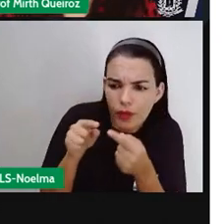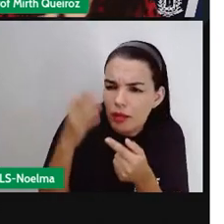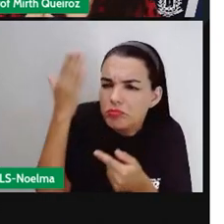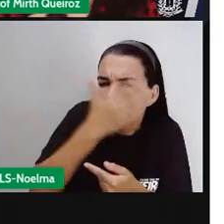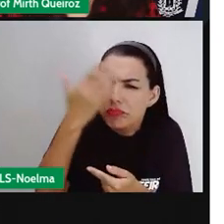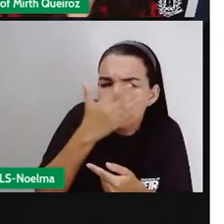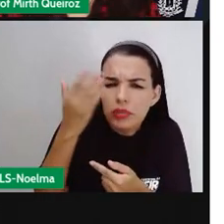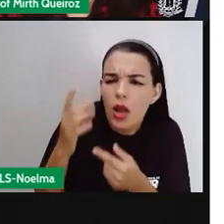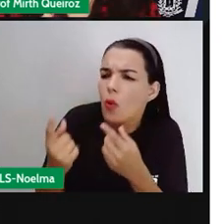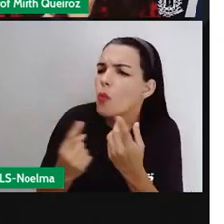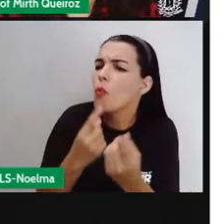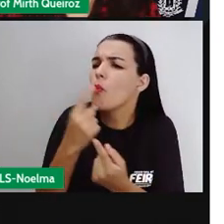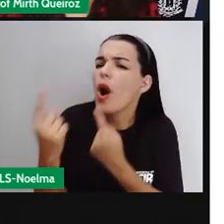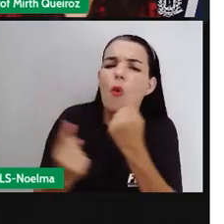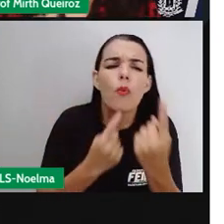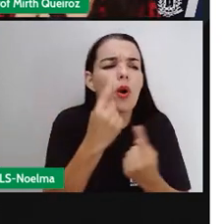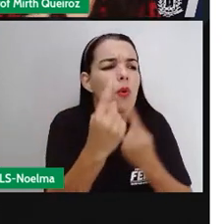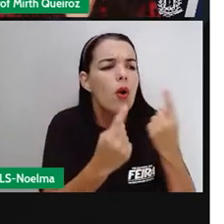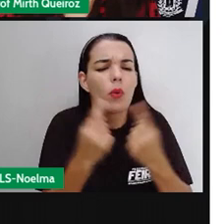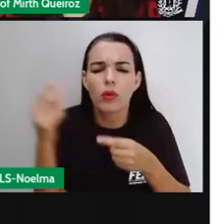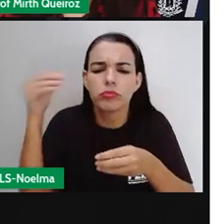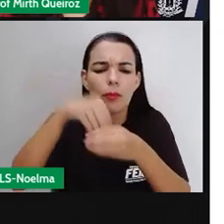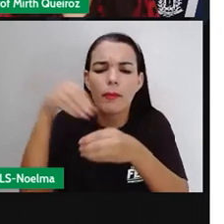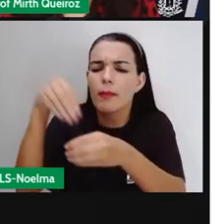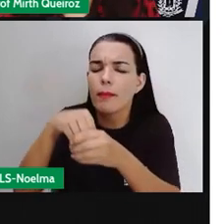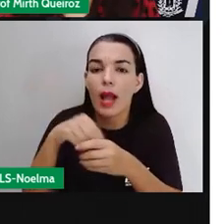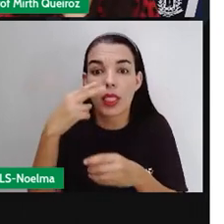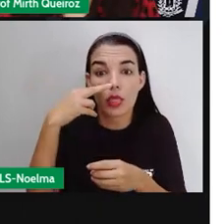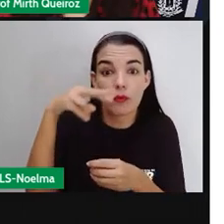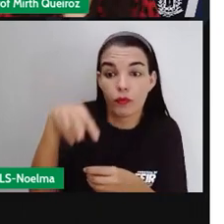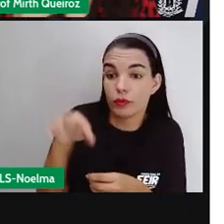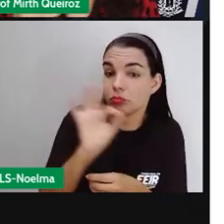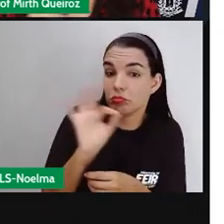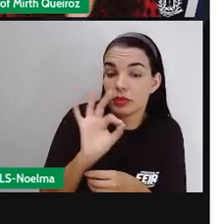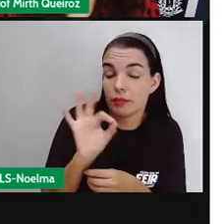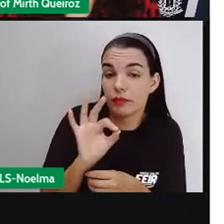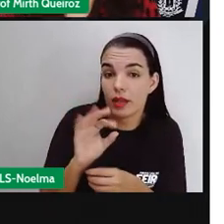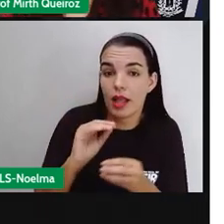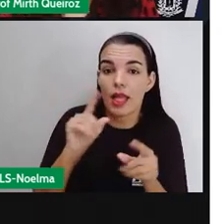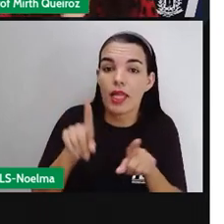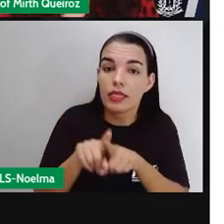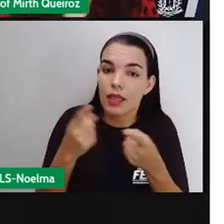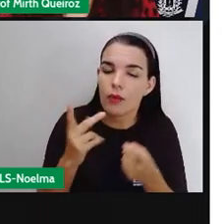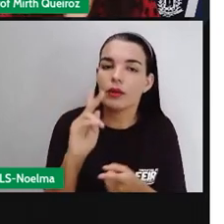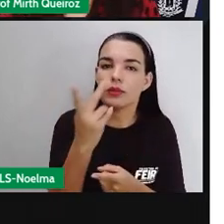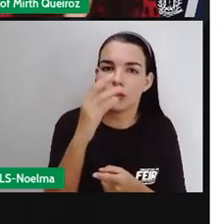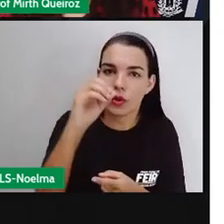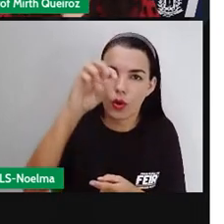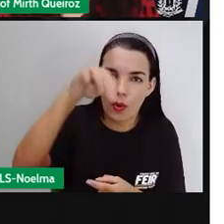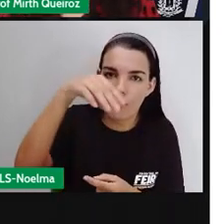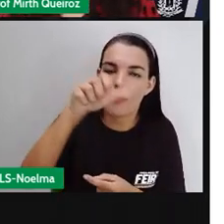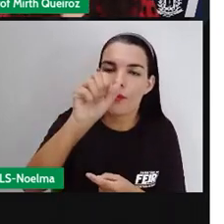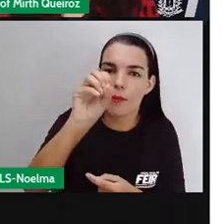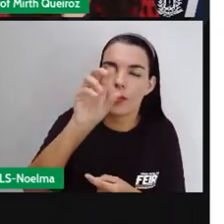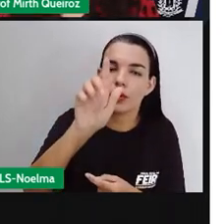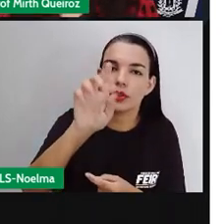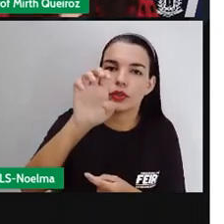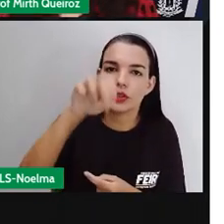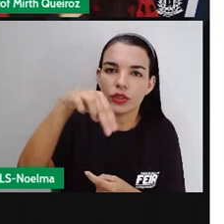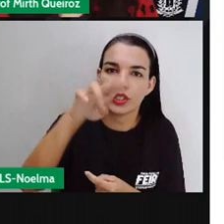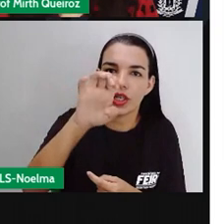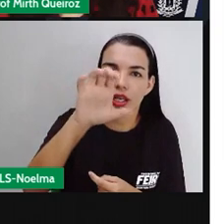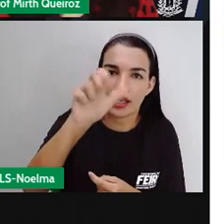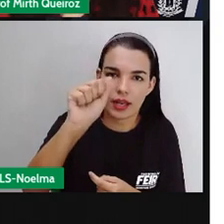gente definir quais foram os ingredientes ali que a gente utilizou de forma separada. Já no caso das